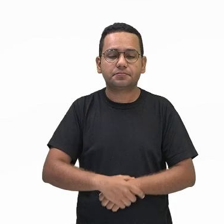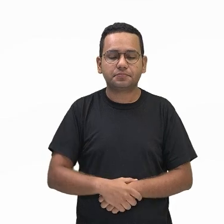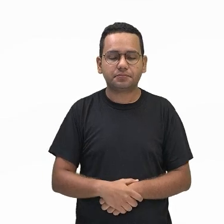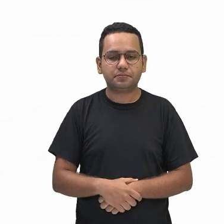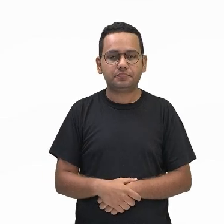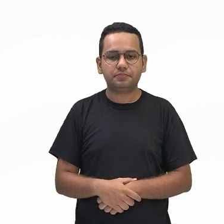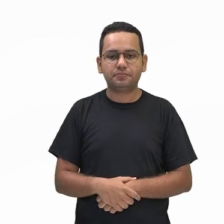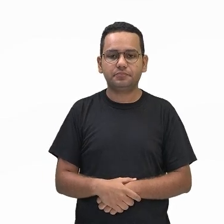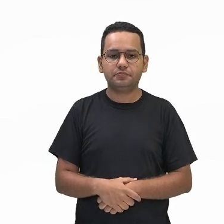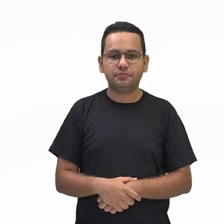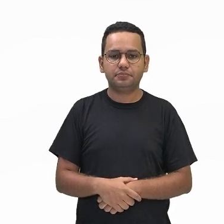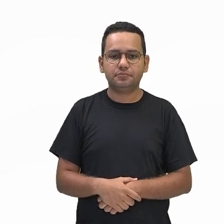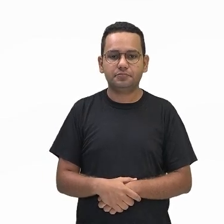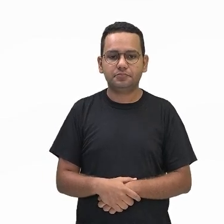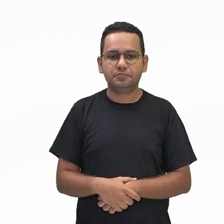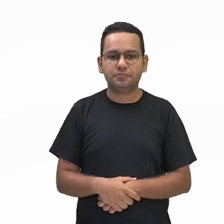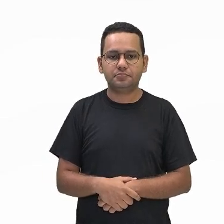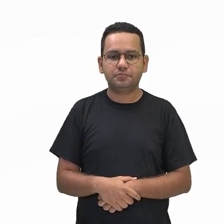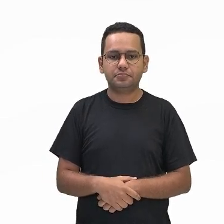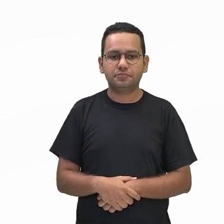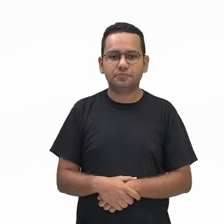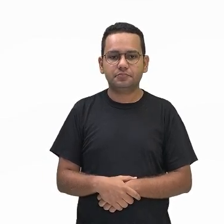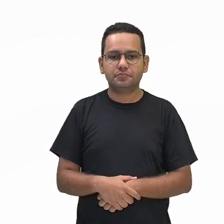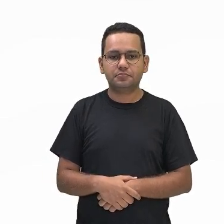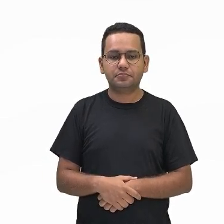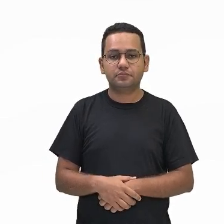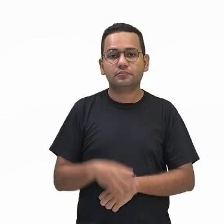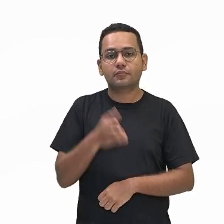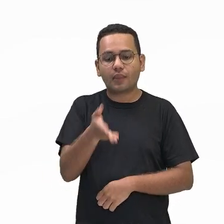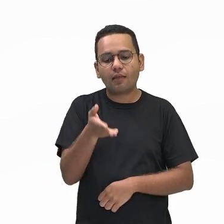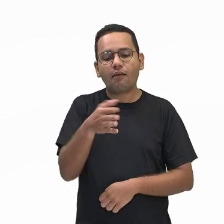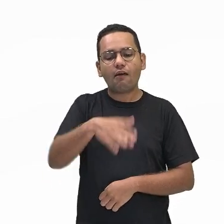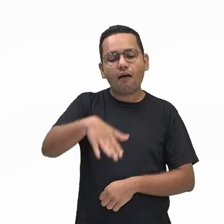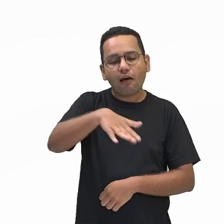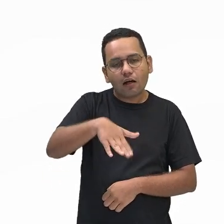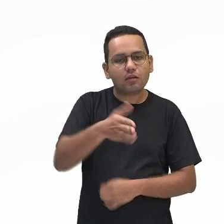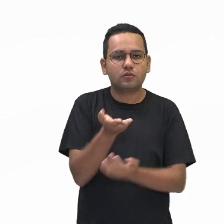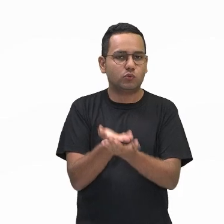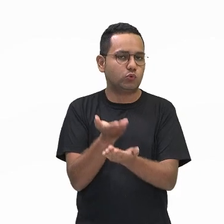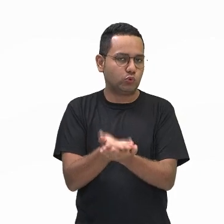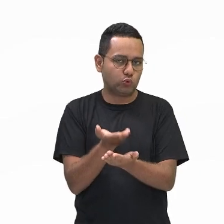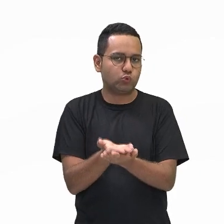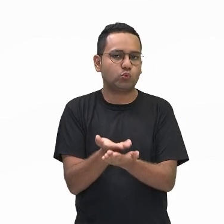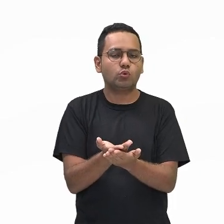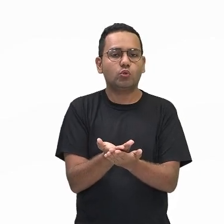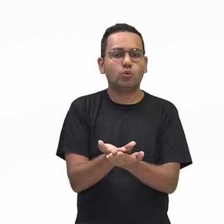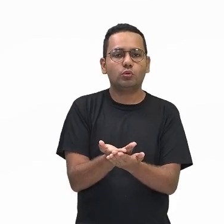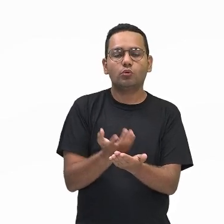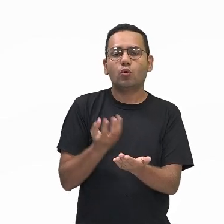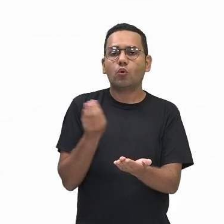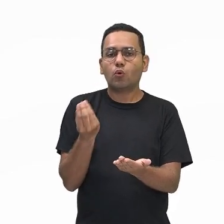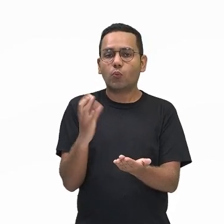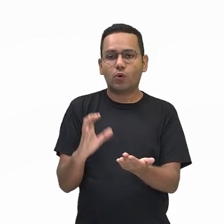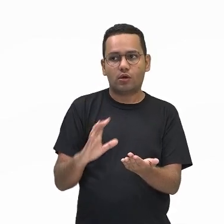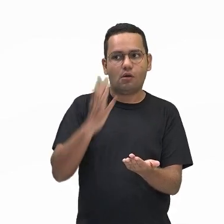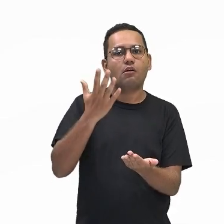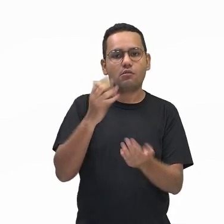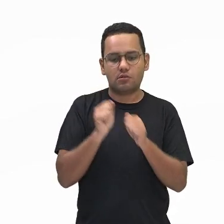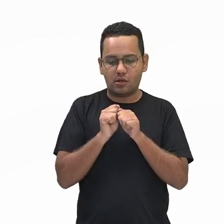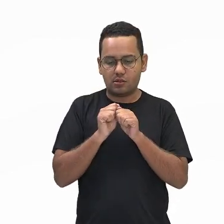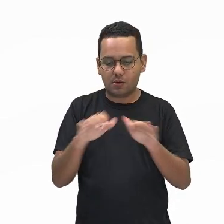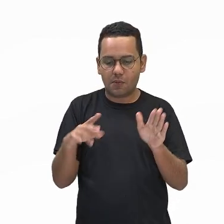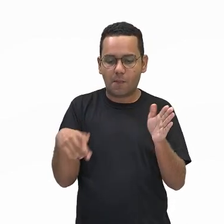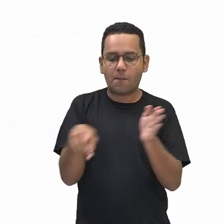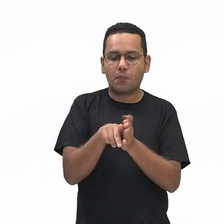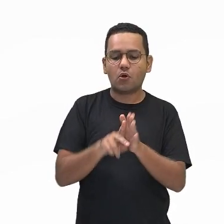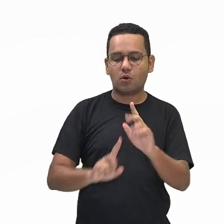esse o estudo da genética, né? O ramo da biologia que estuda aí como são transmitidas as características